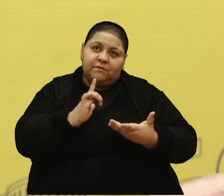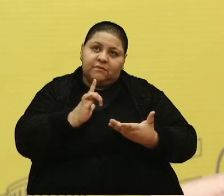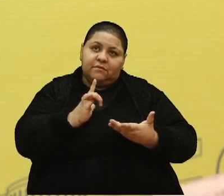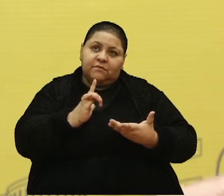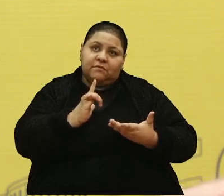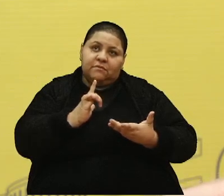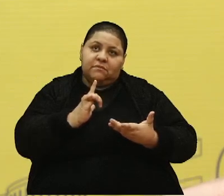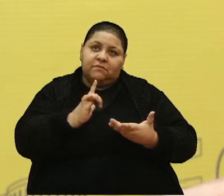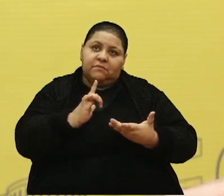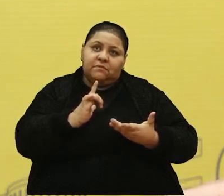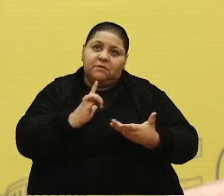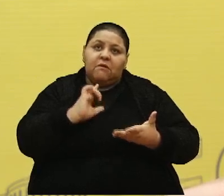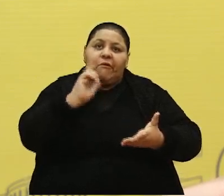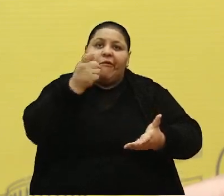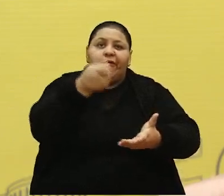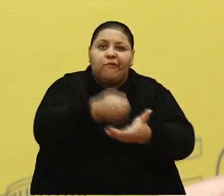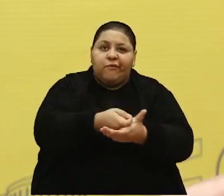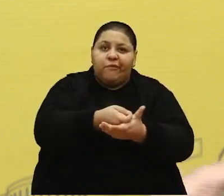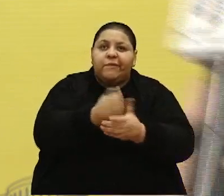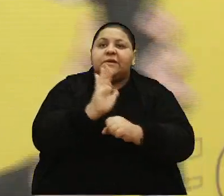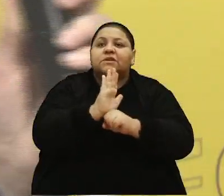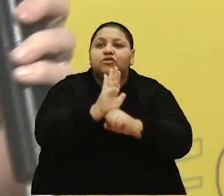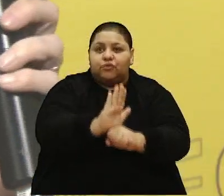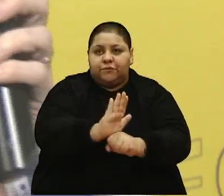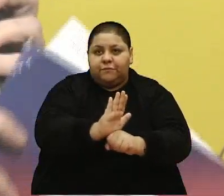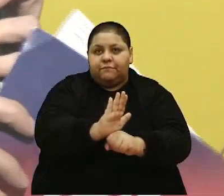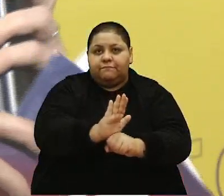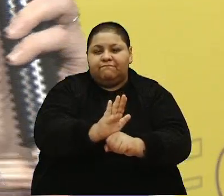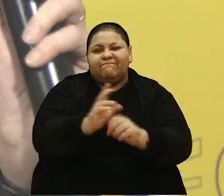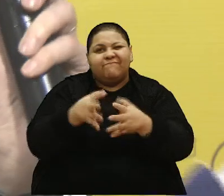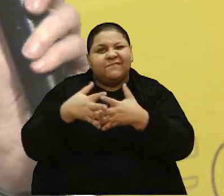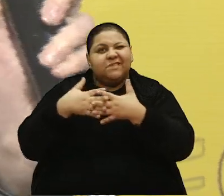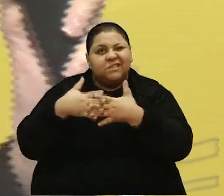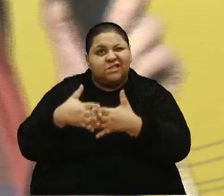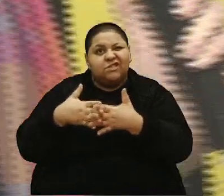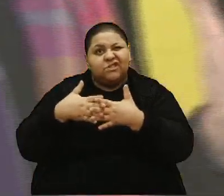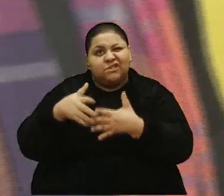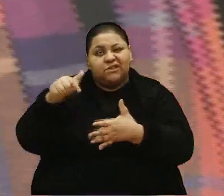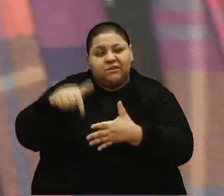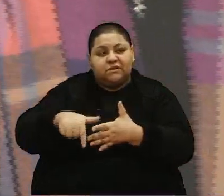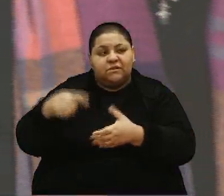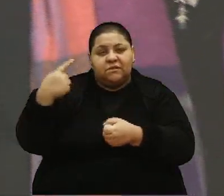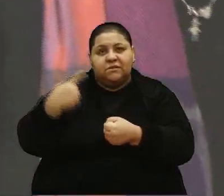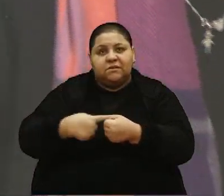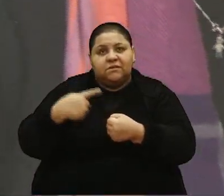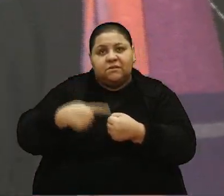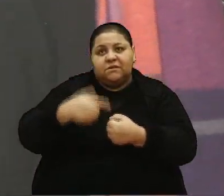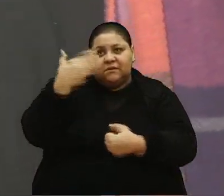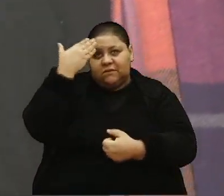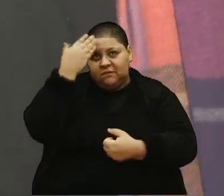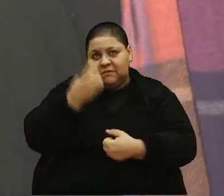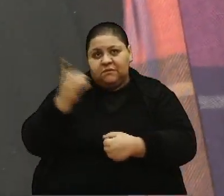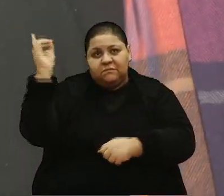onerados por esse benefício. Complicada essa situação aqui na cidade. Obrigada, viu? Um bom